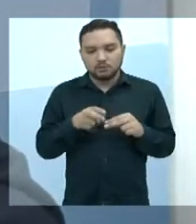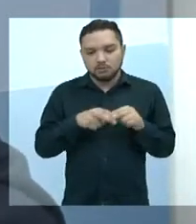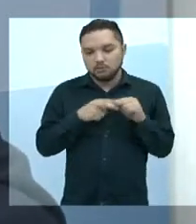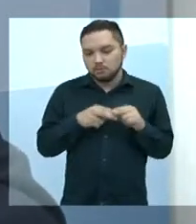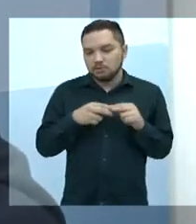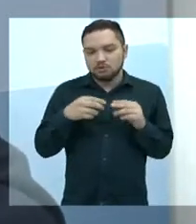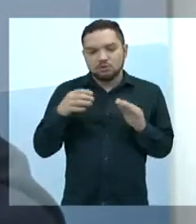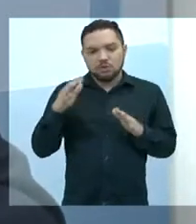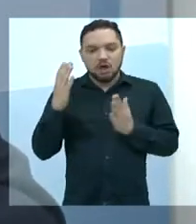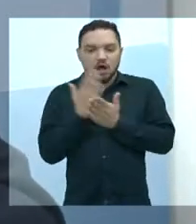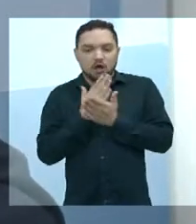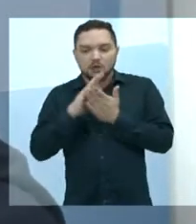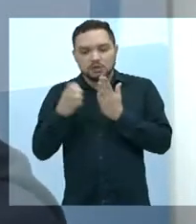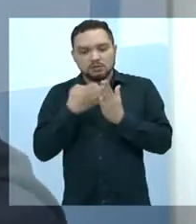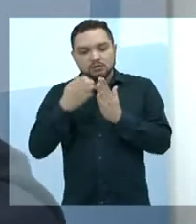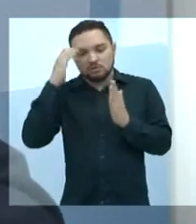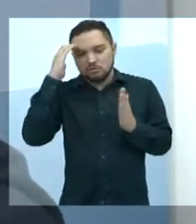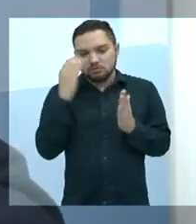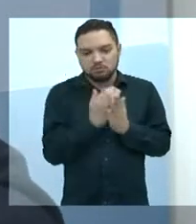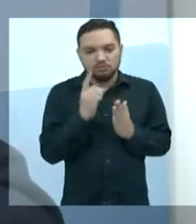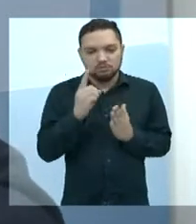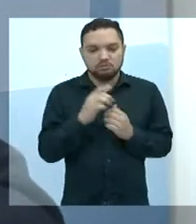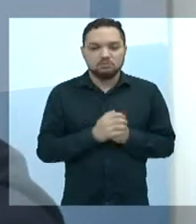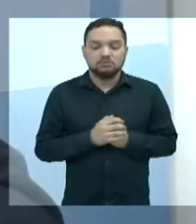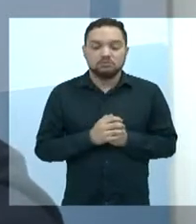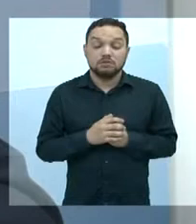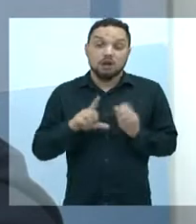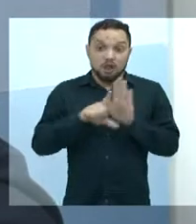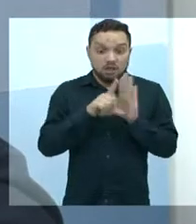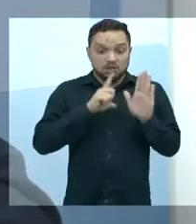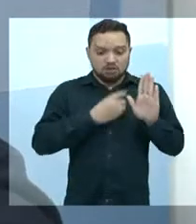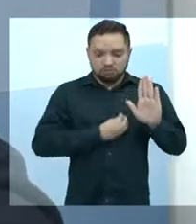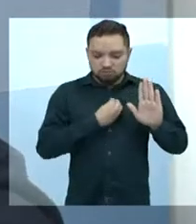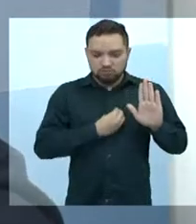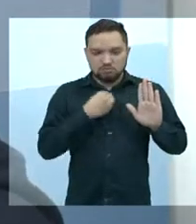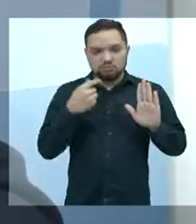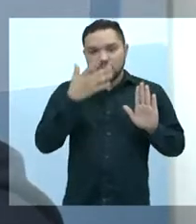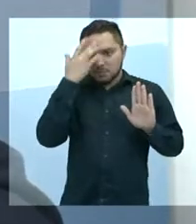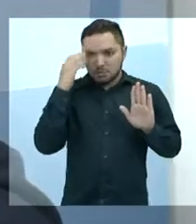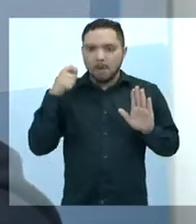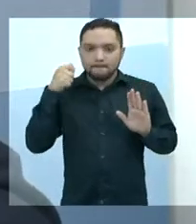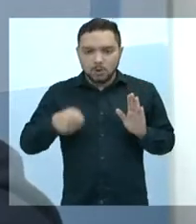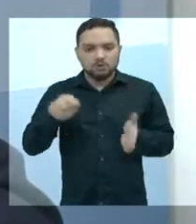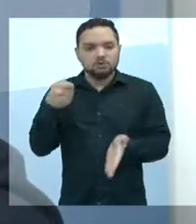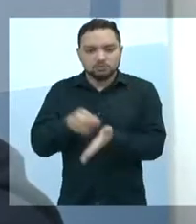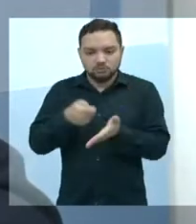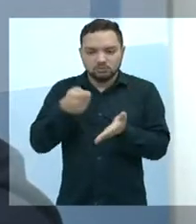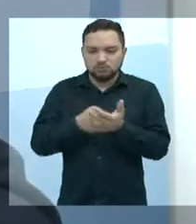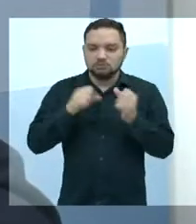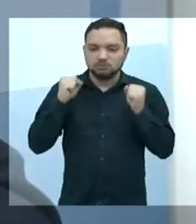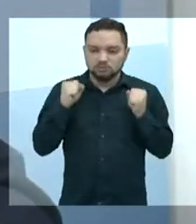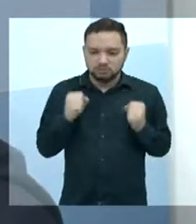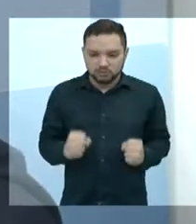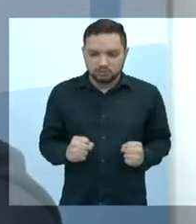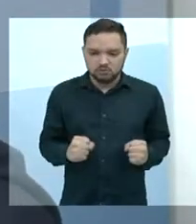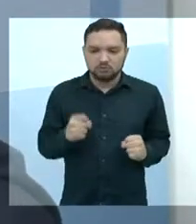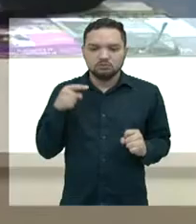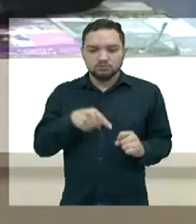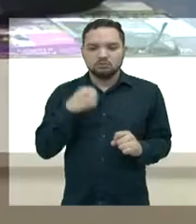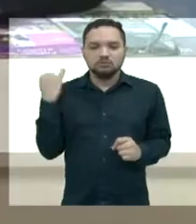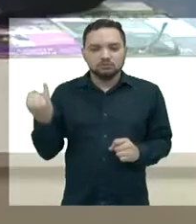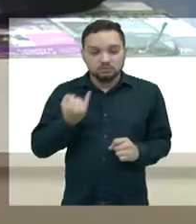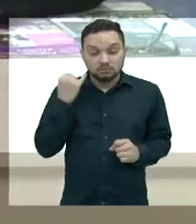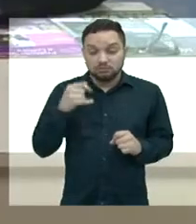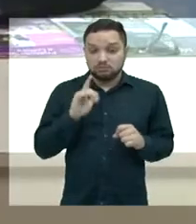aplicam a lei. Mas a lei existe, a pessoa pode exigir isso aí, tá entendendo, Paulo? Então, Essa lei existe, já é lei. É importante, é